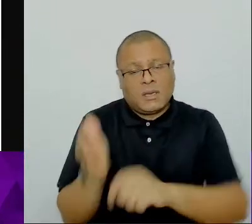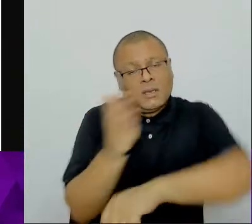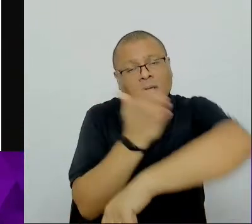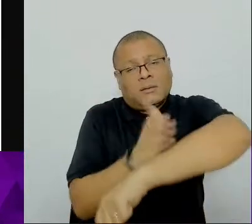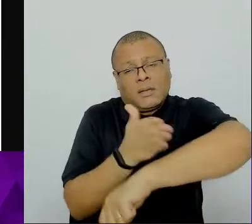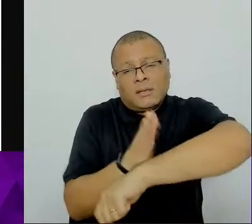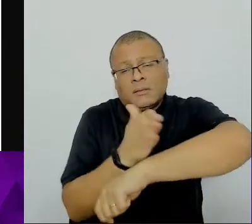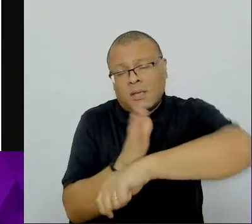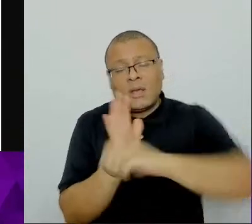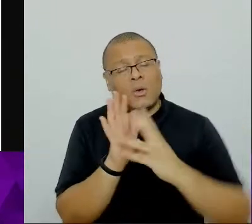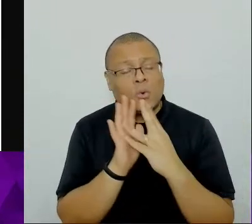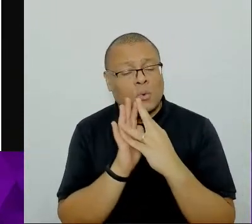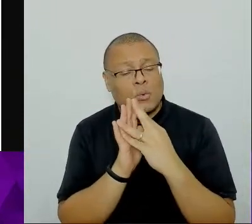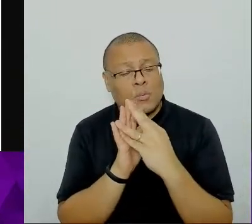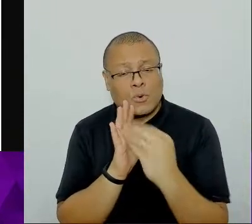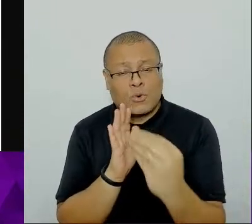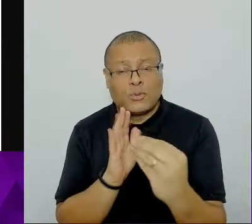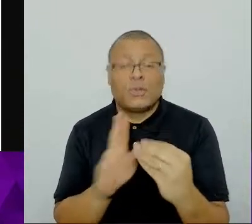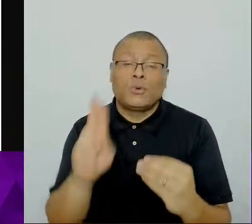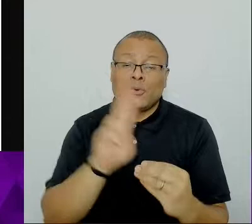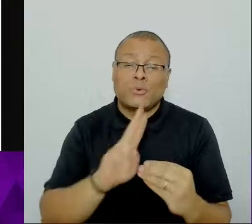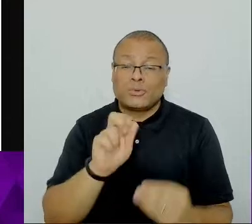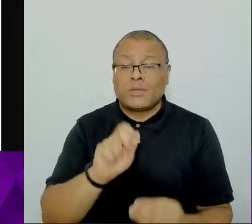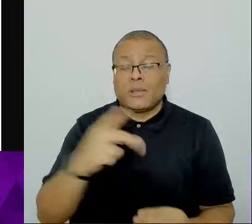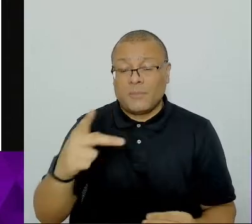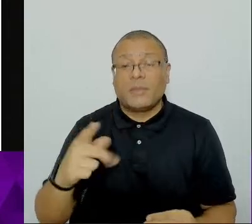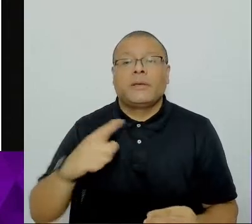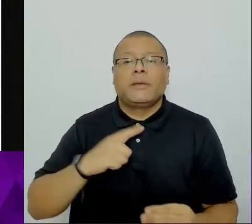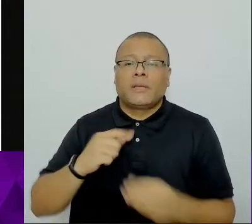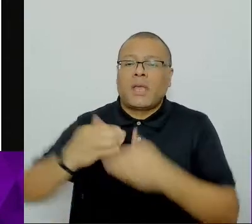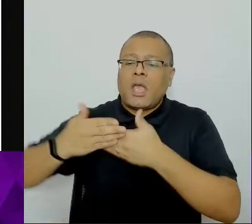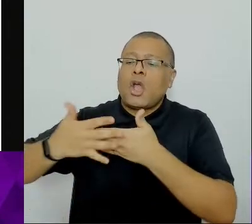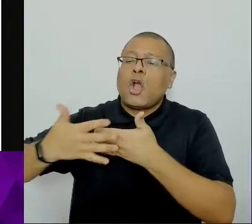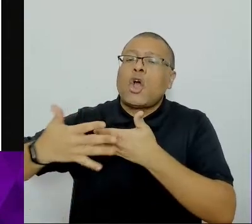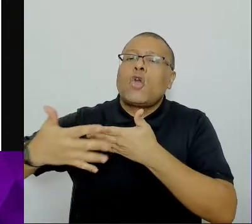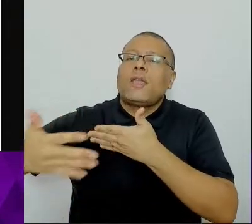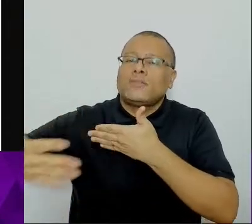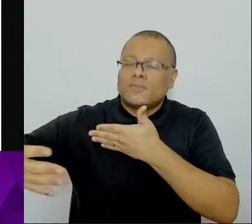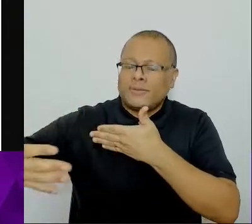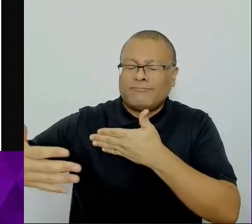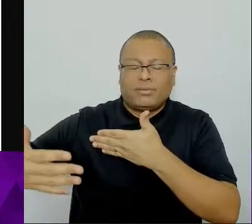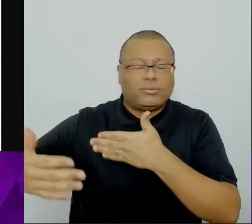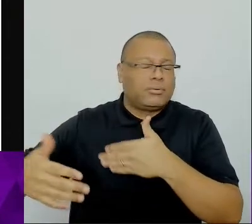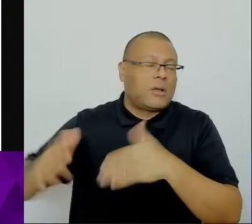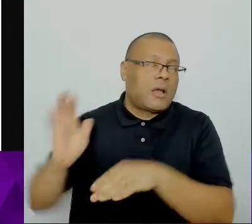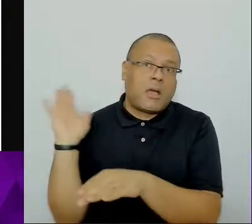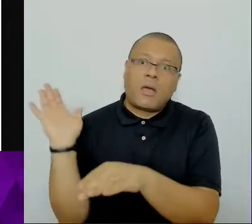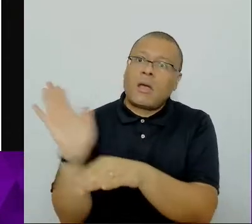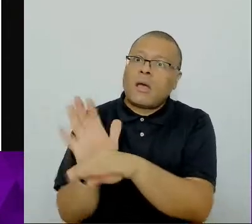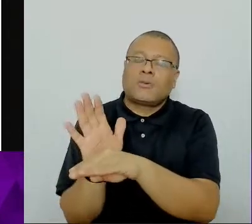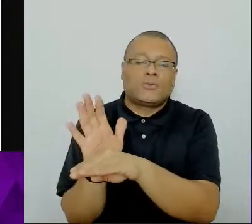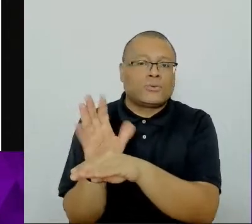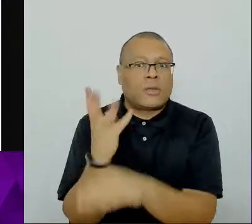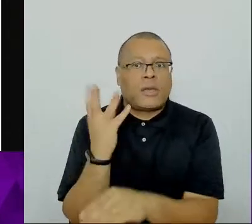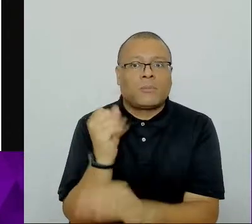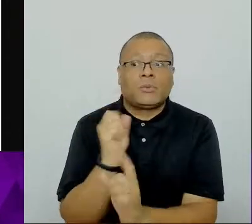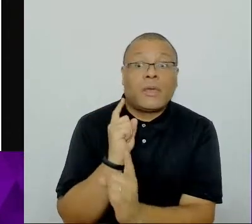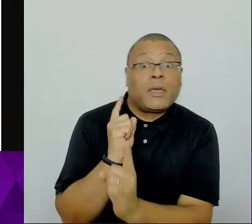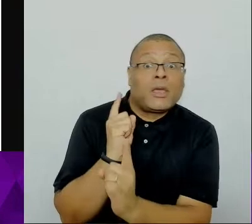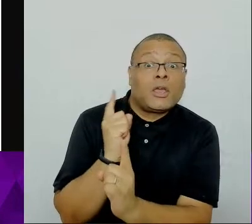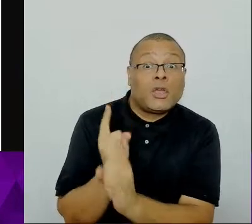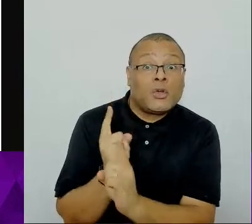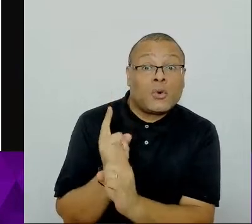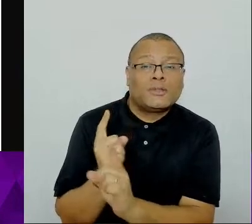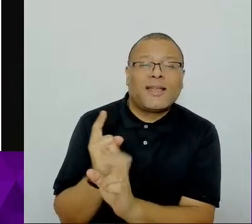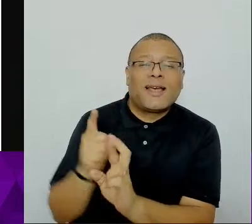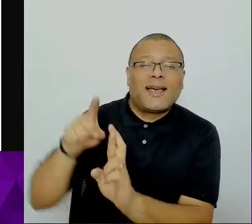para o desenvolvimento dessas aplicações, e coleções também que ajudam bastante a encontrar essas